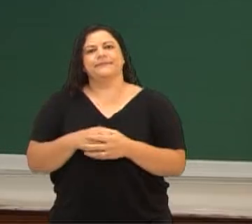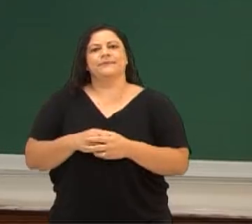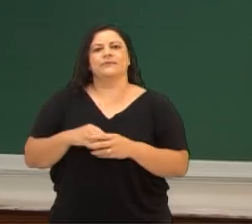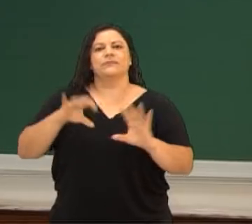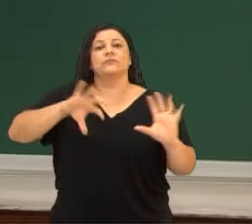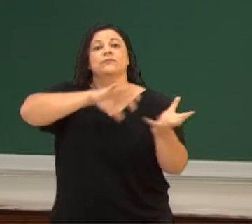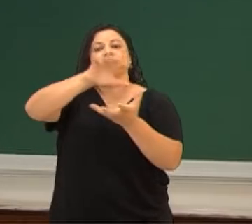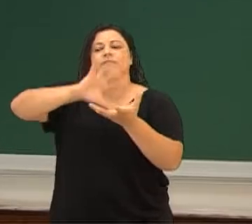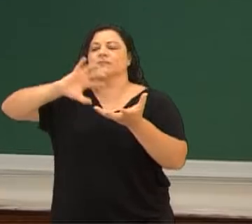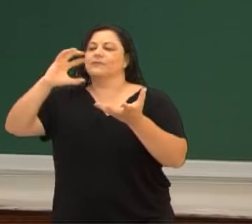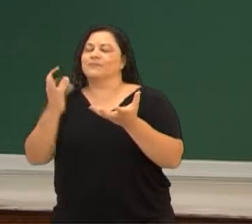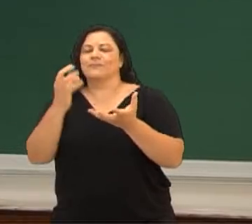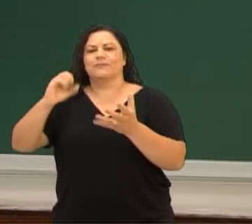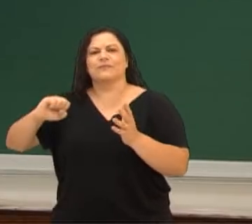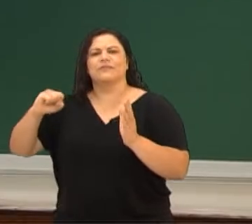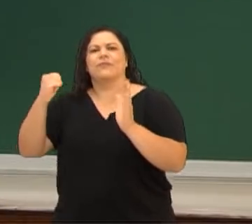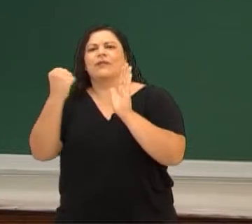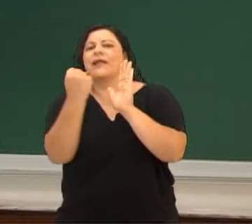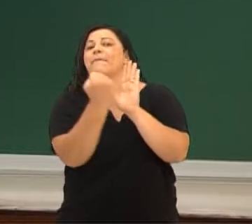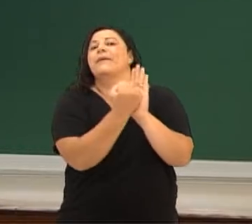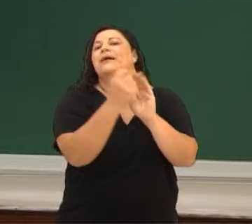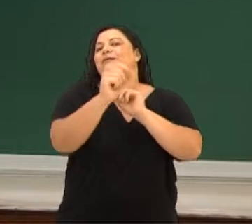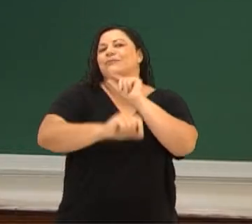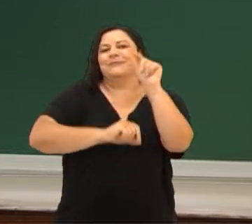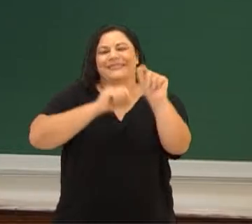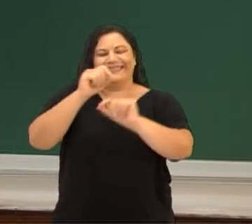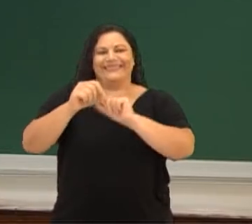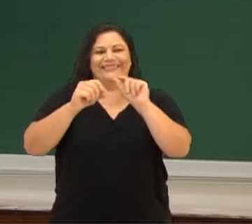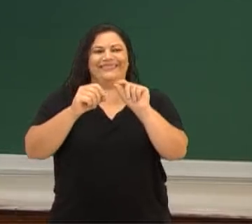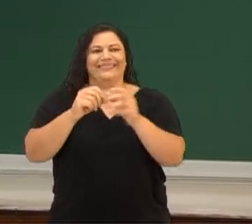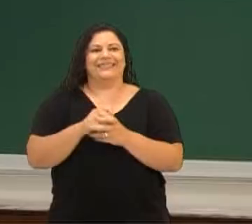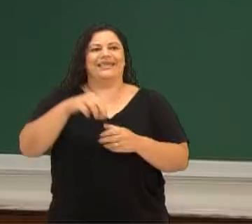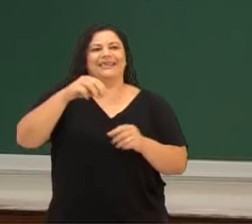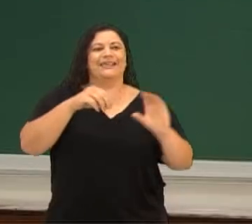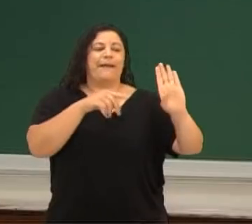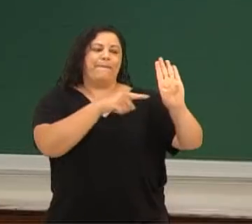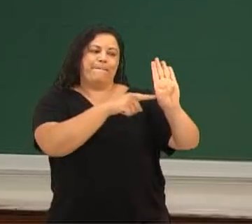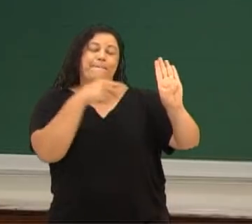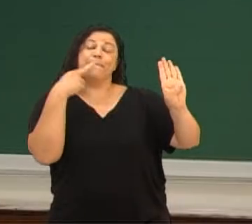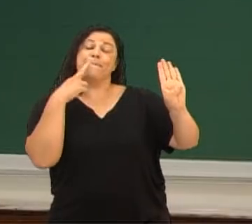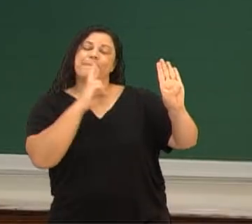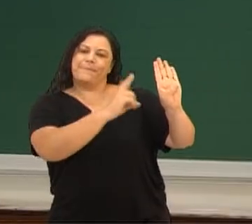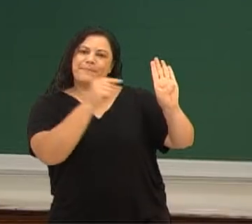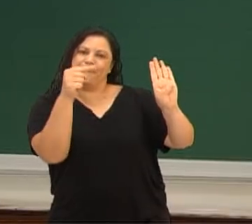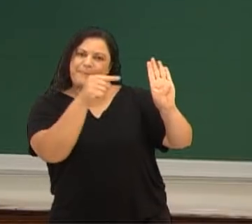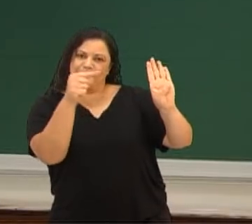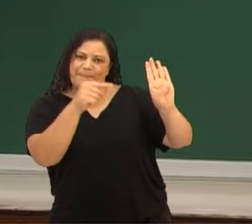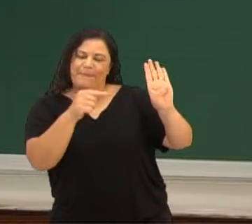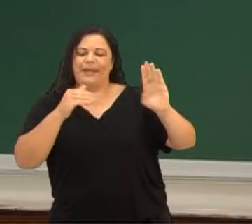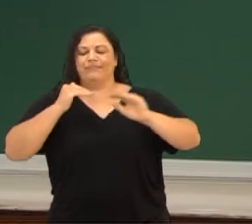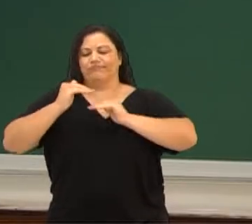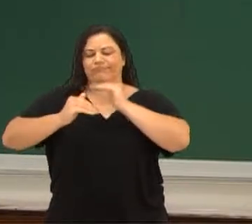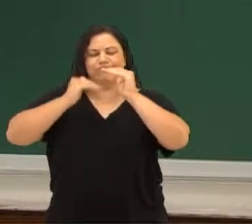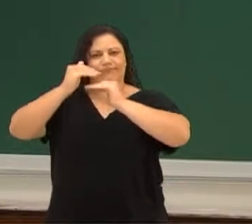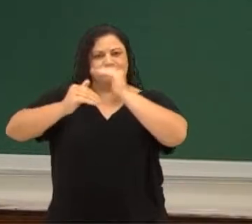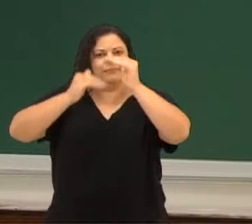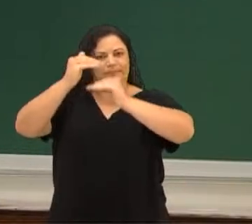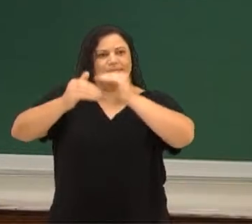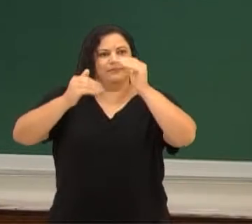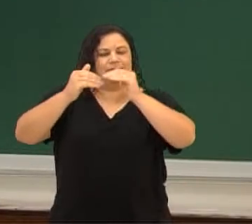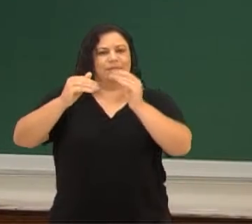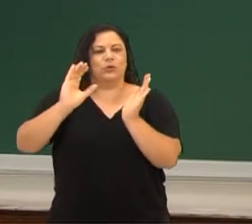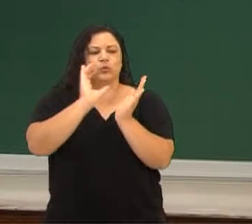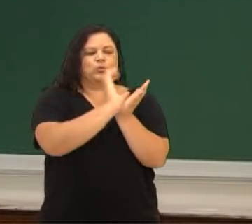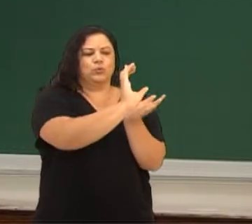fortemente marcado pela presença das multinacionais. Escolheram essa categoria aí de crescimento, né? Que são os